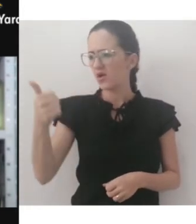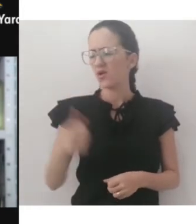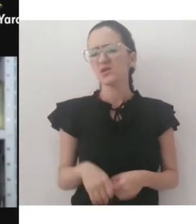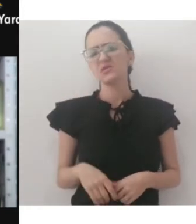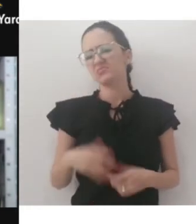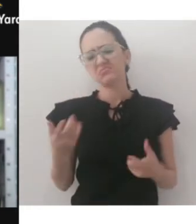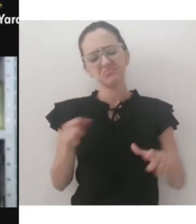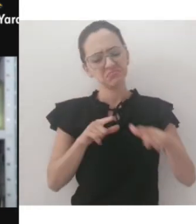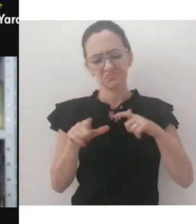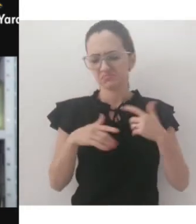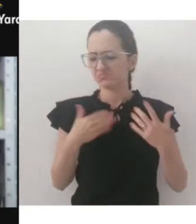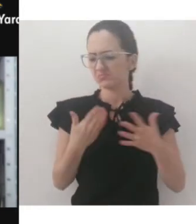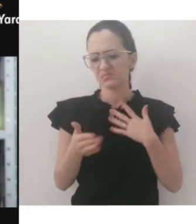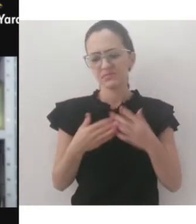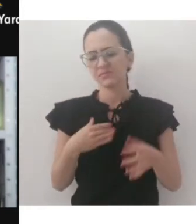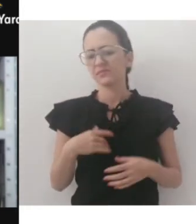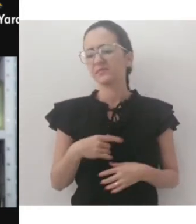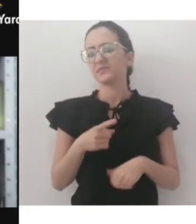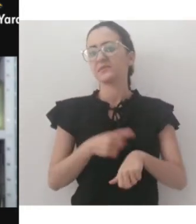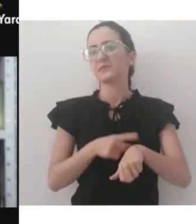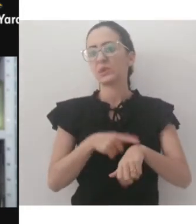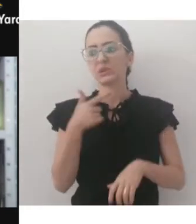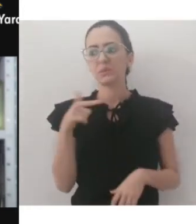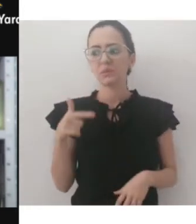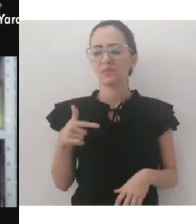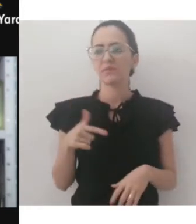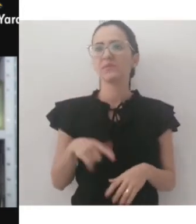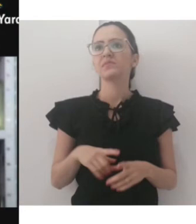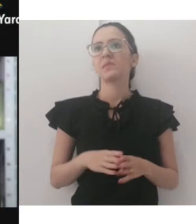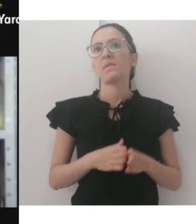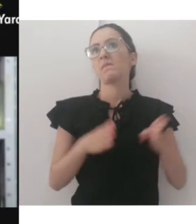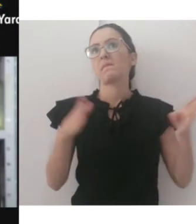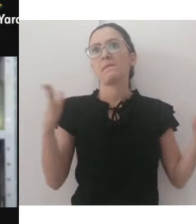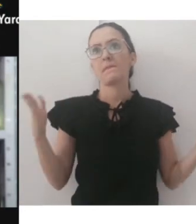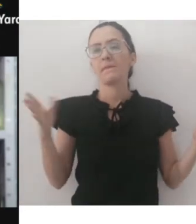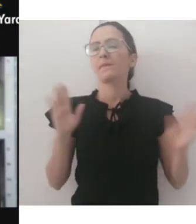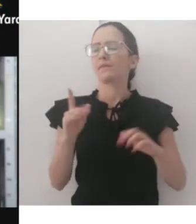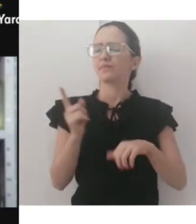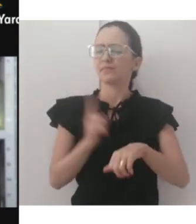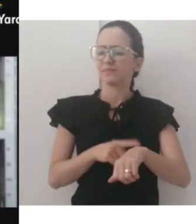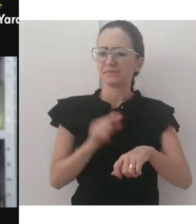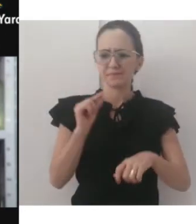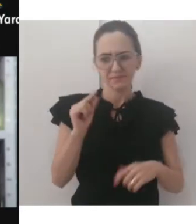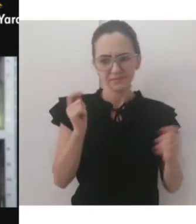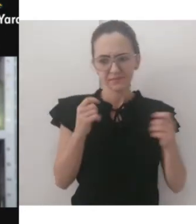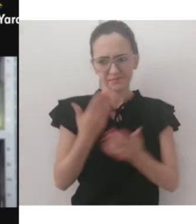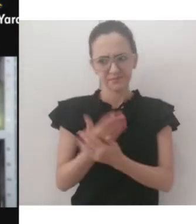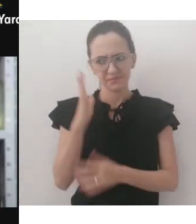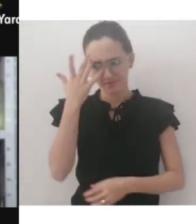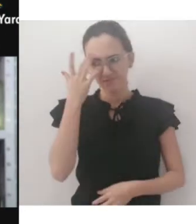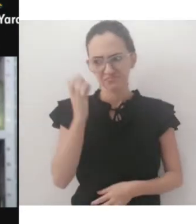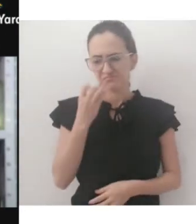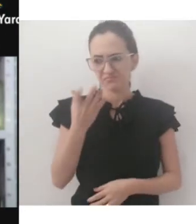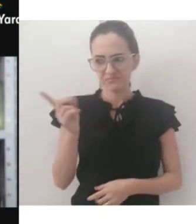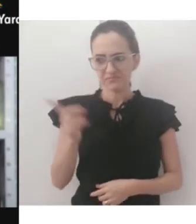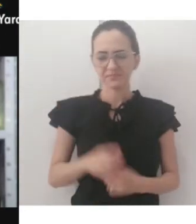melhor? Até para quem trabalha, no caso, né? Quem não tem esse tempo enorme à